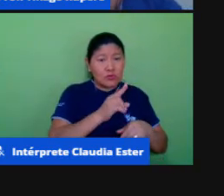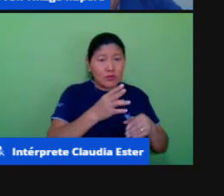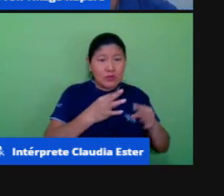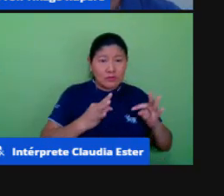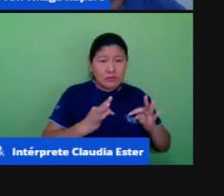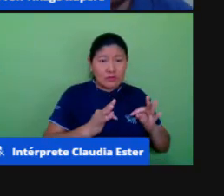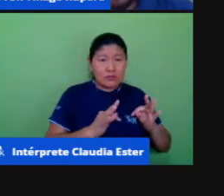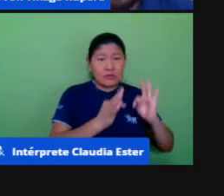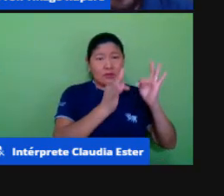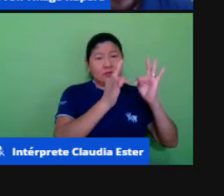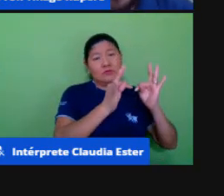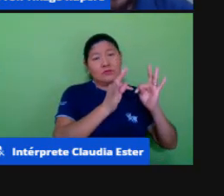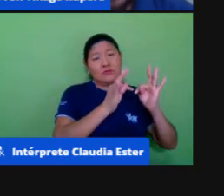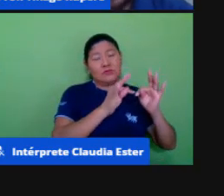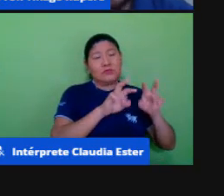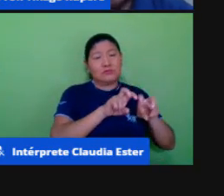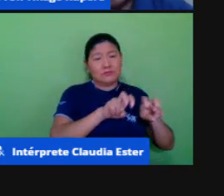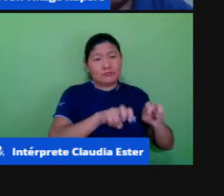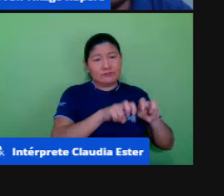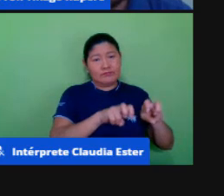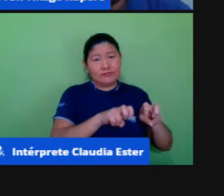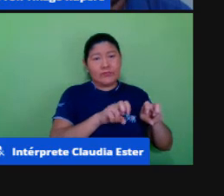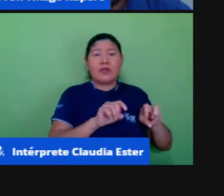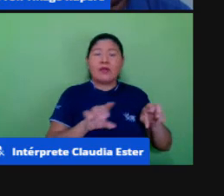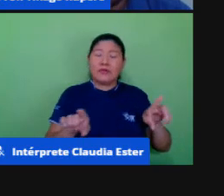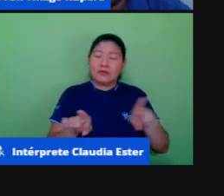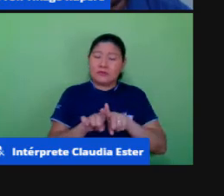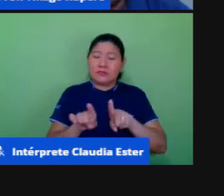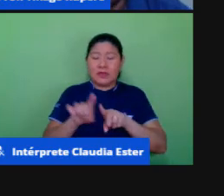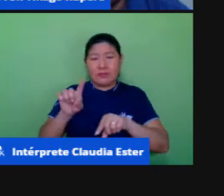Pode passar, por favor? Eu vou me adiantar aqui,